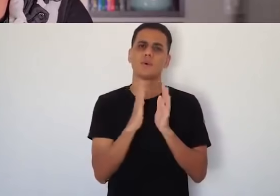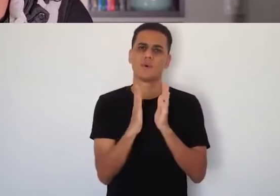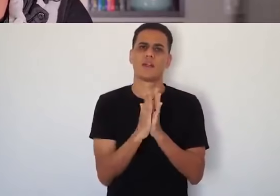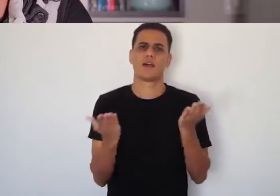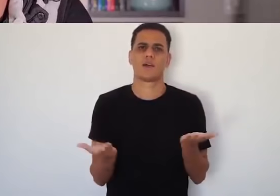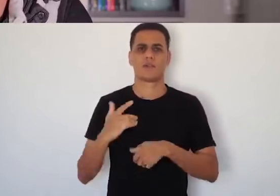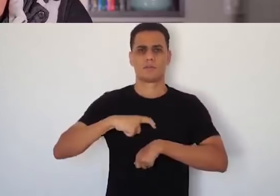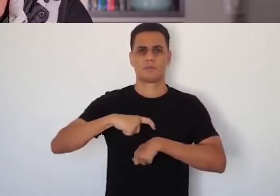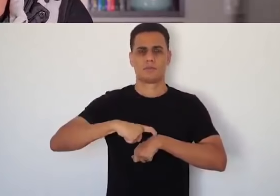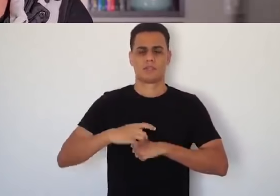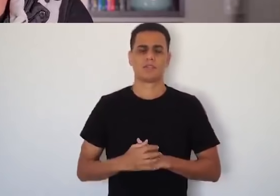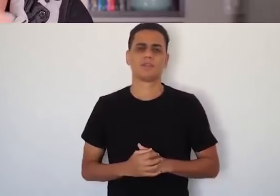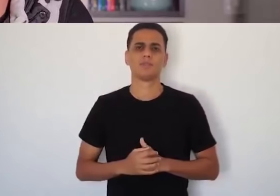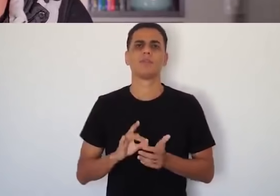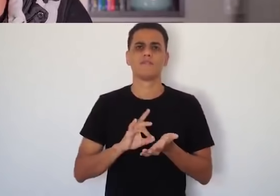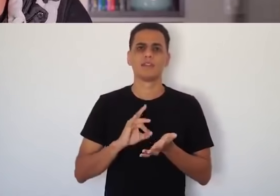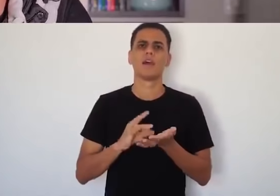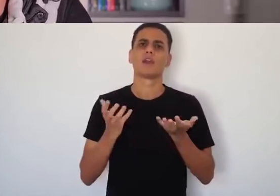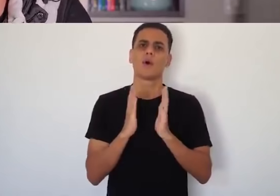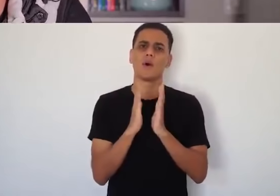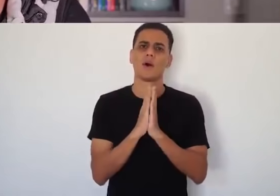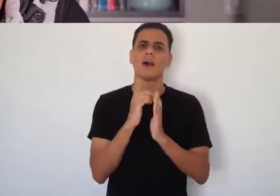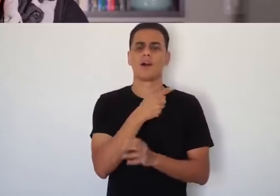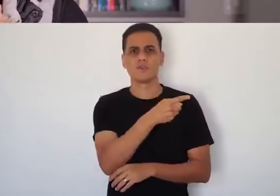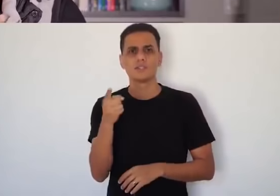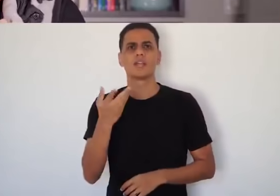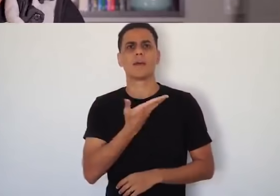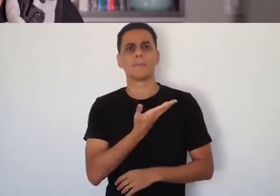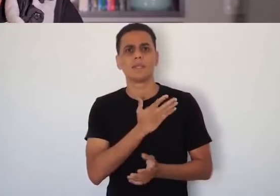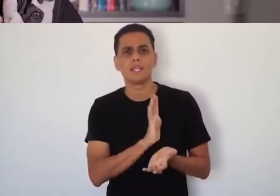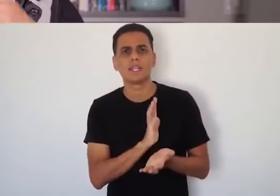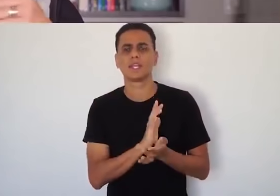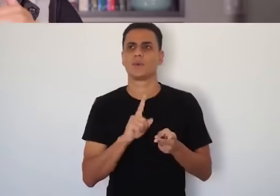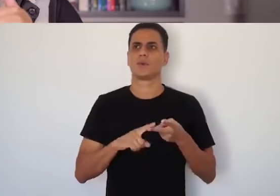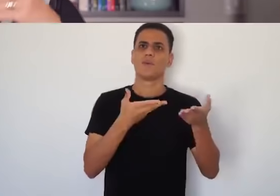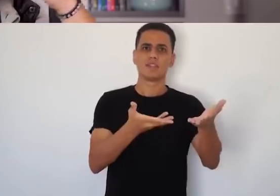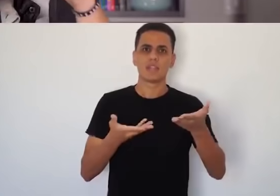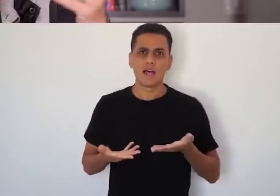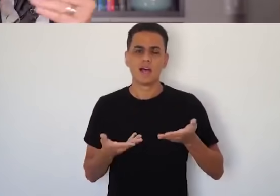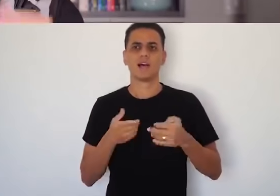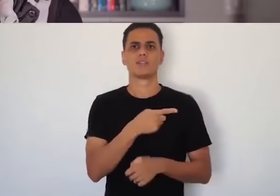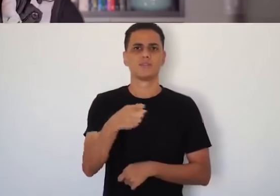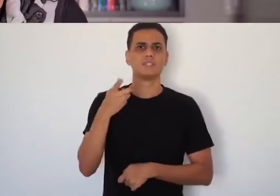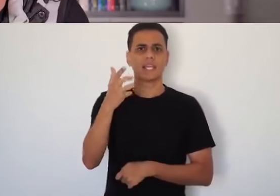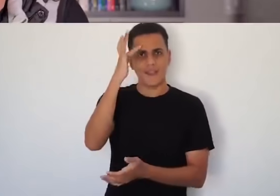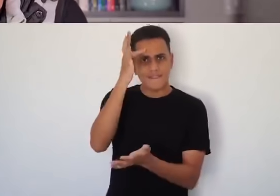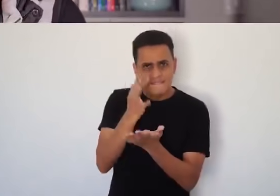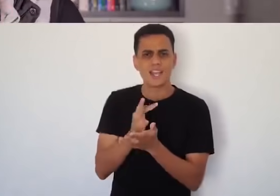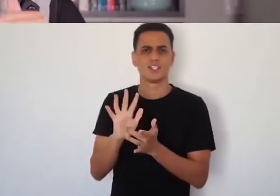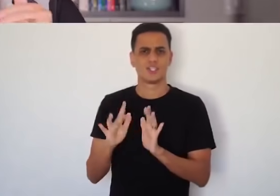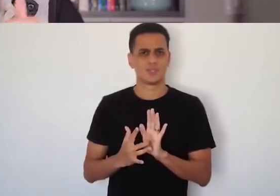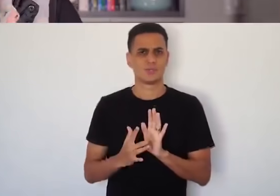sou pecador. Eu reconheço que eu tenho vivido a minha vida pela minha própria lei, fazendo a minha própria história.